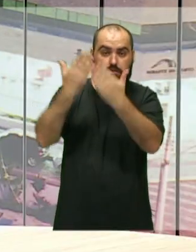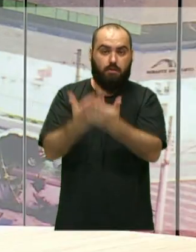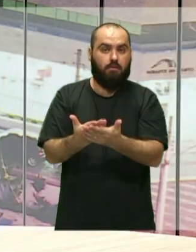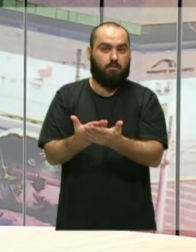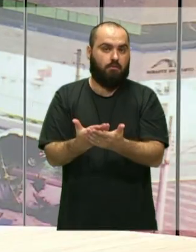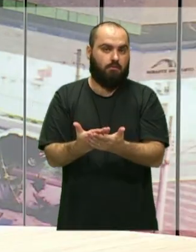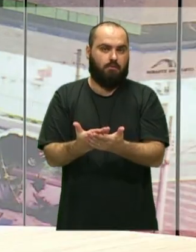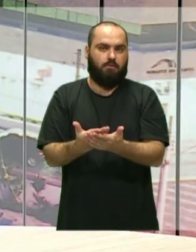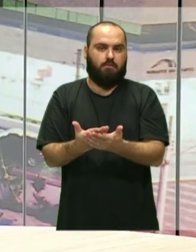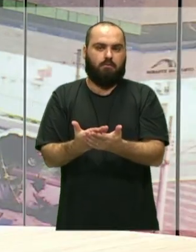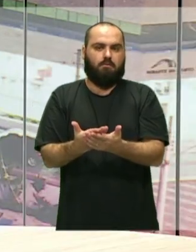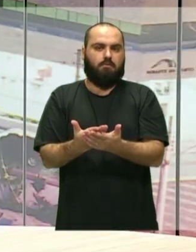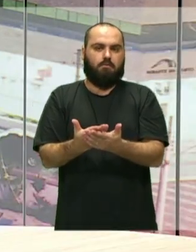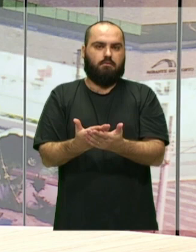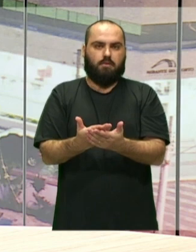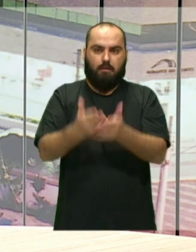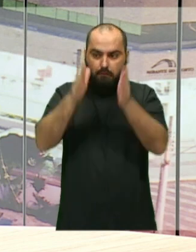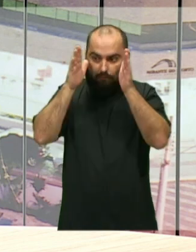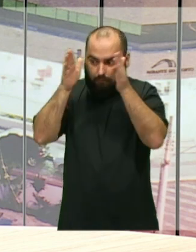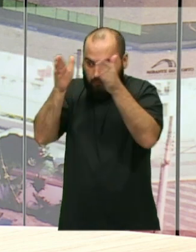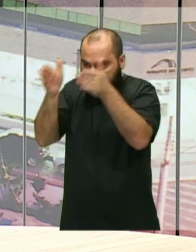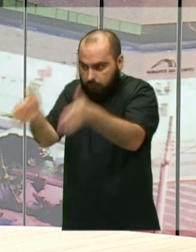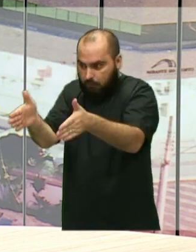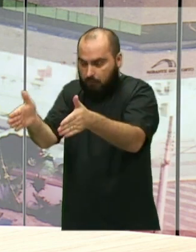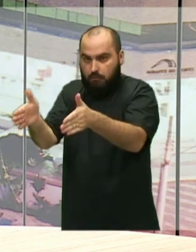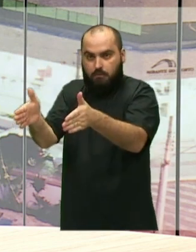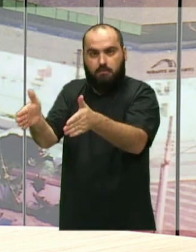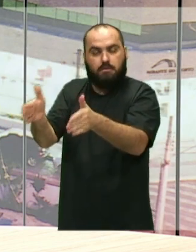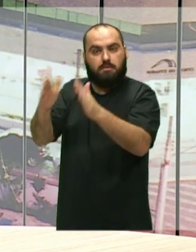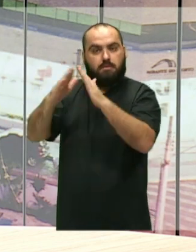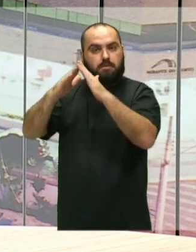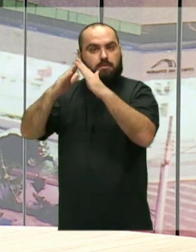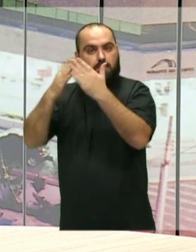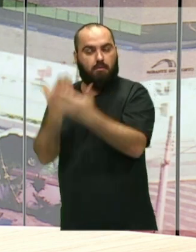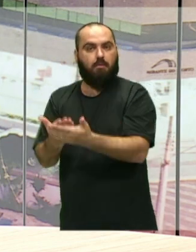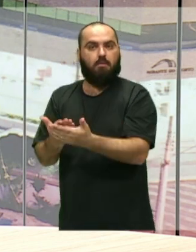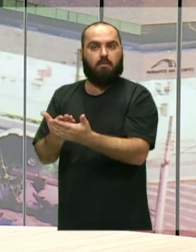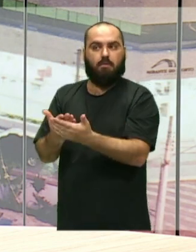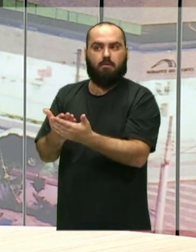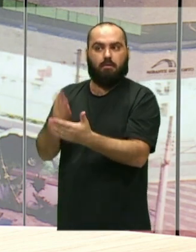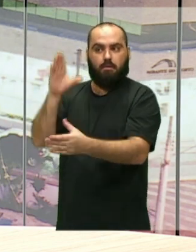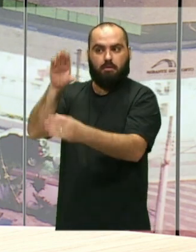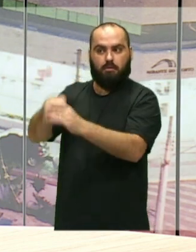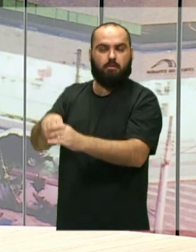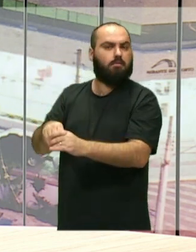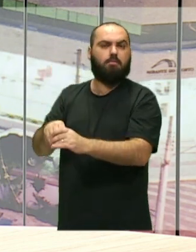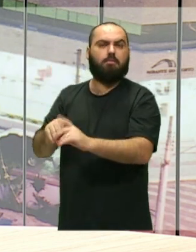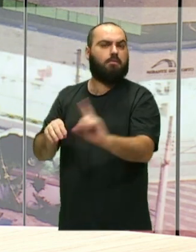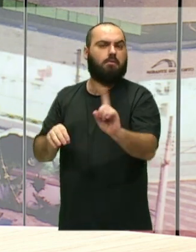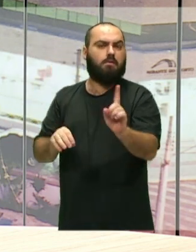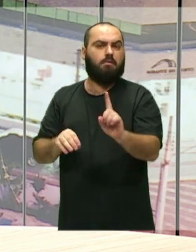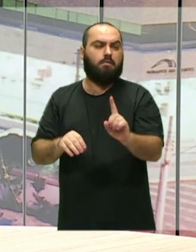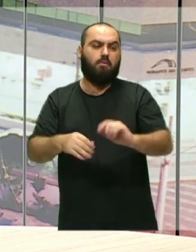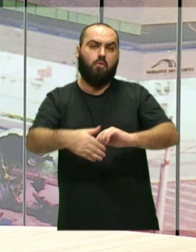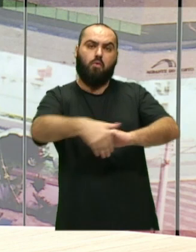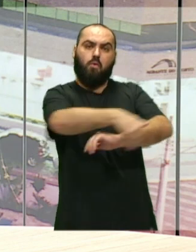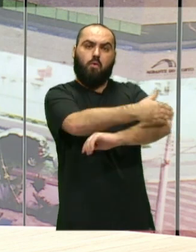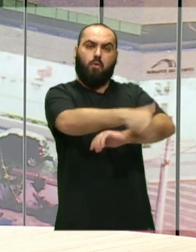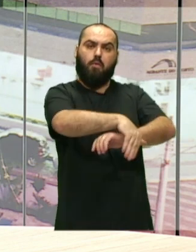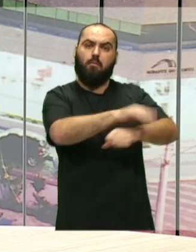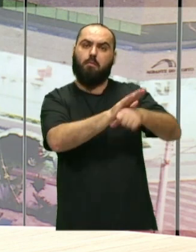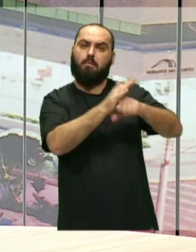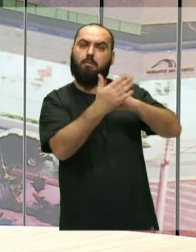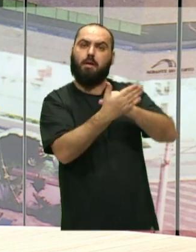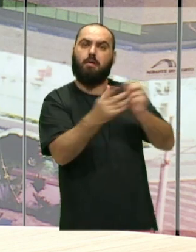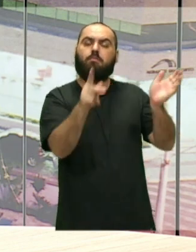necessariamente apenas no entorno ou internamente a escola mas na sua região no seu bairro